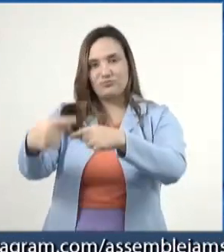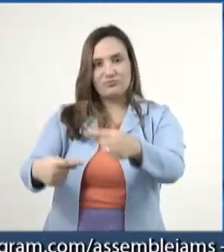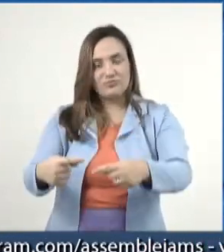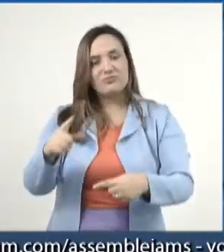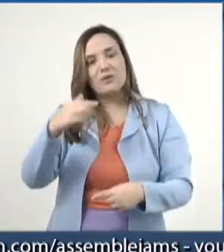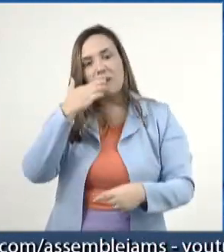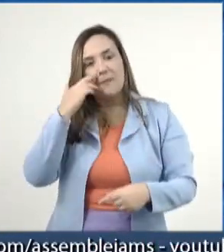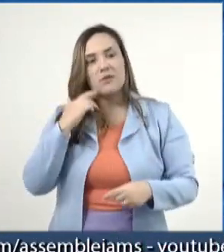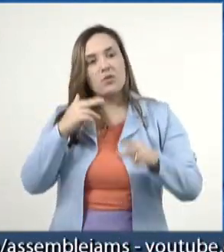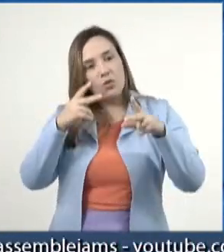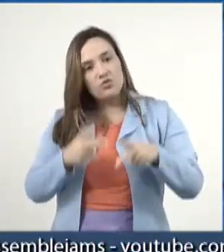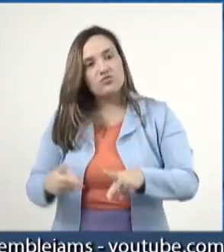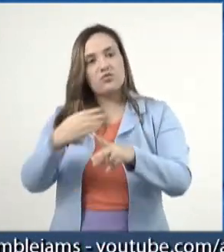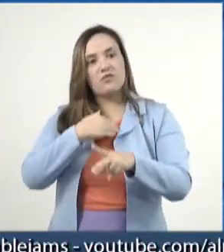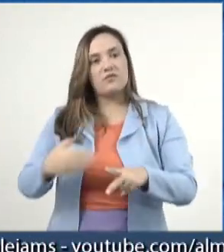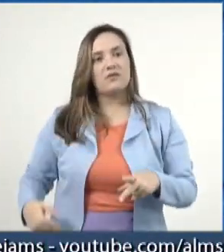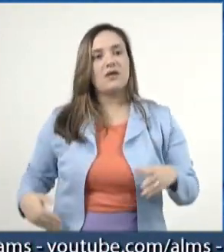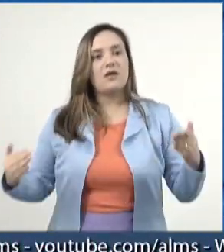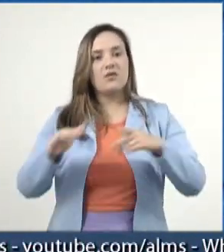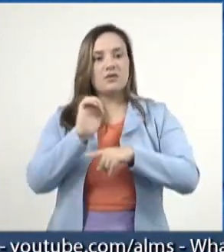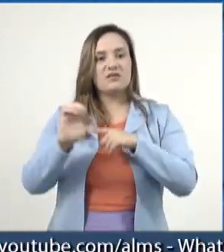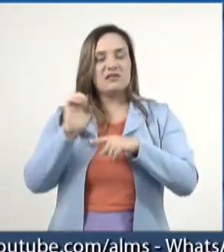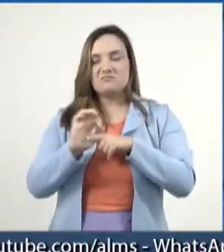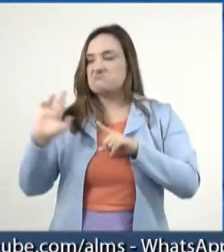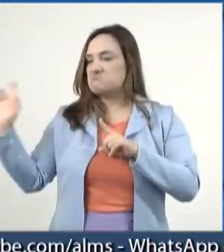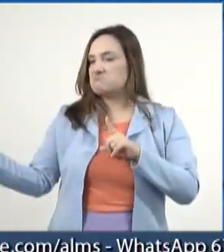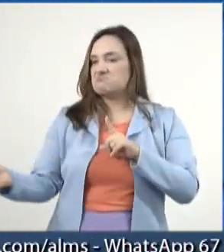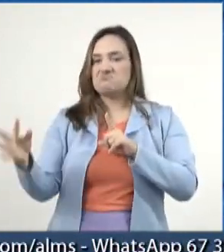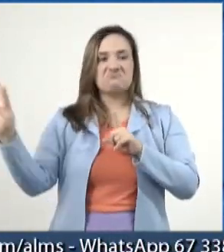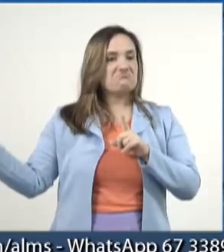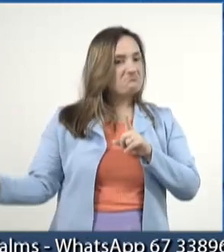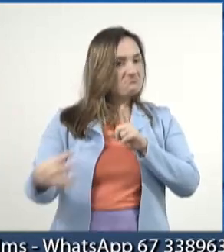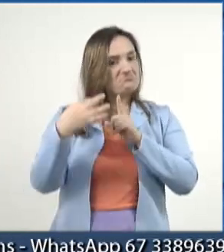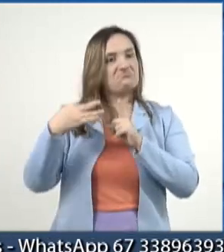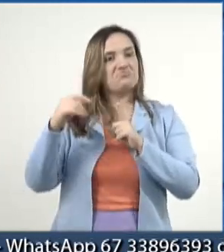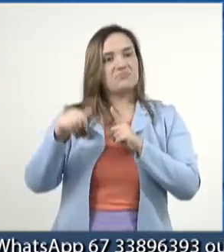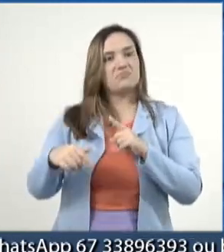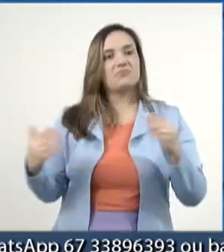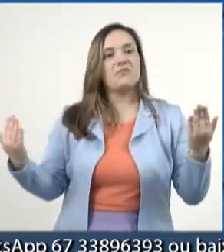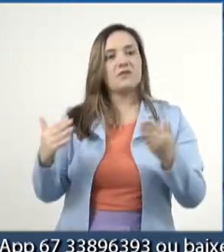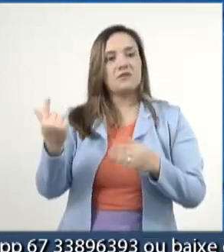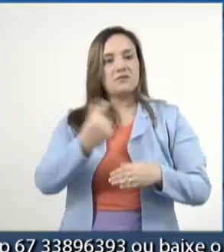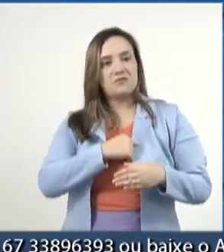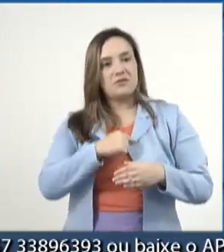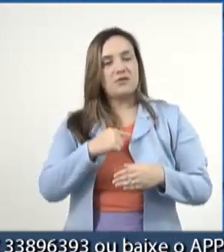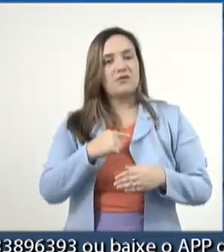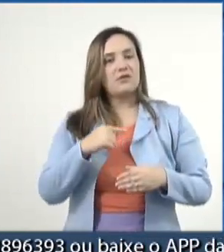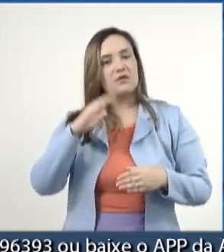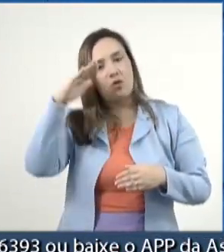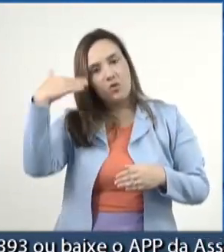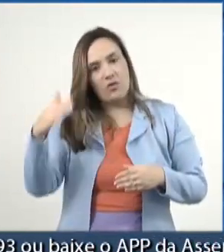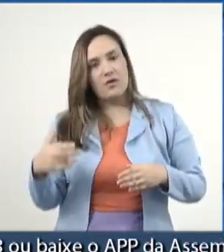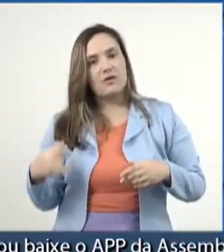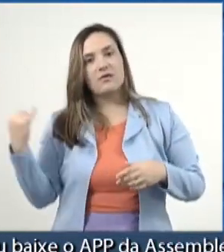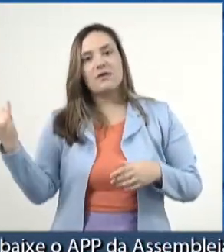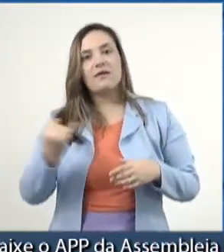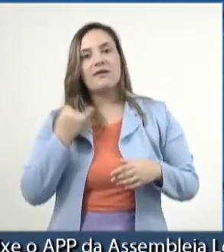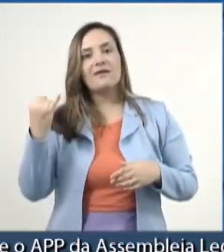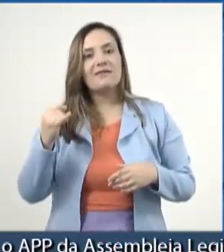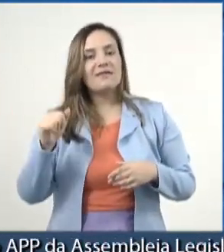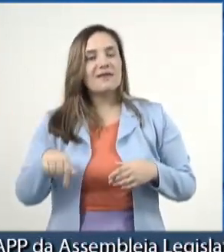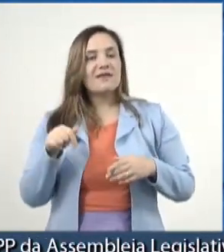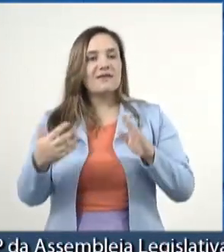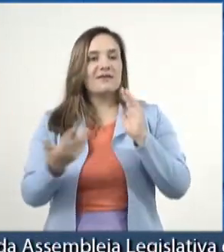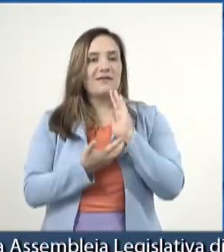Reinaldo e que colocou o Estado em um patamar nunca antes visto. O homenageado é merecedor desta importante honraria concedida pela